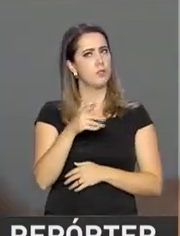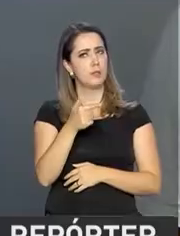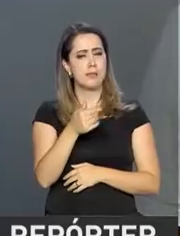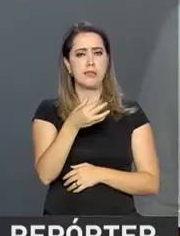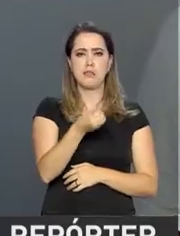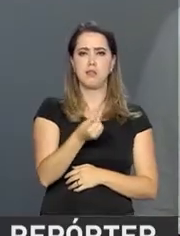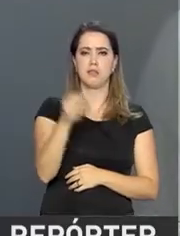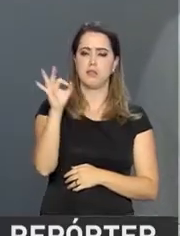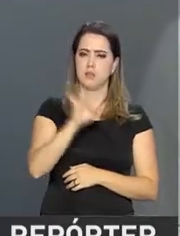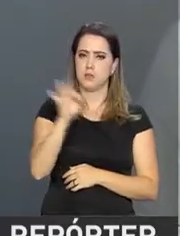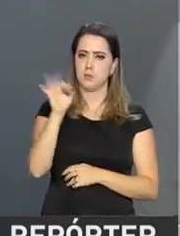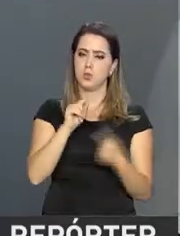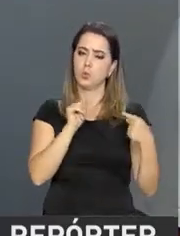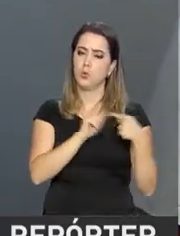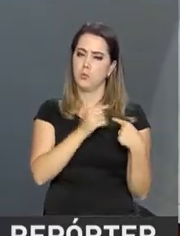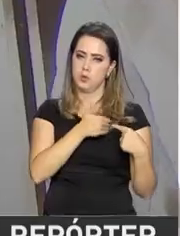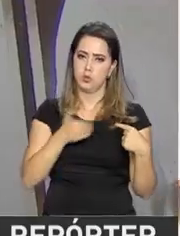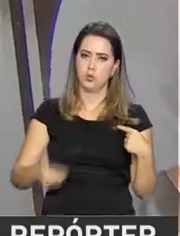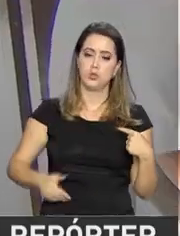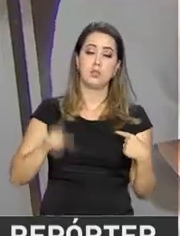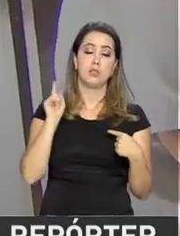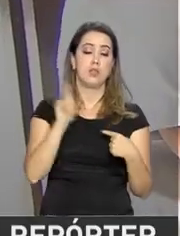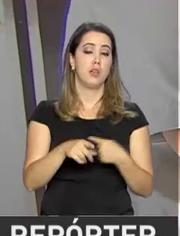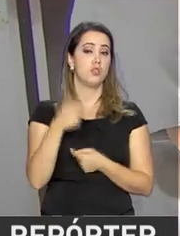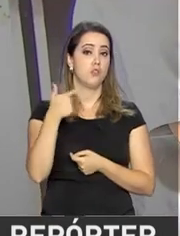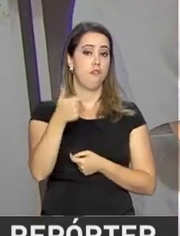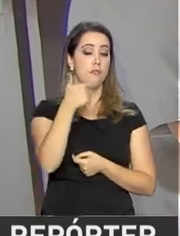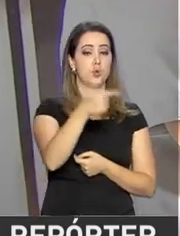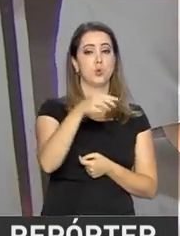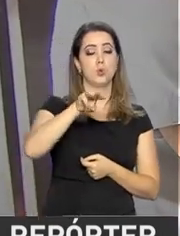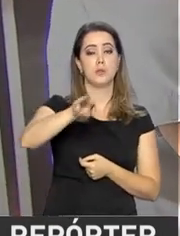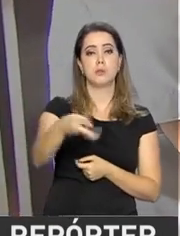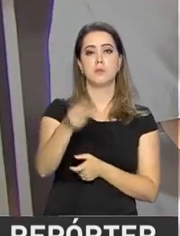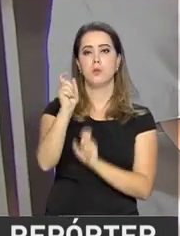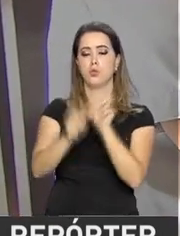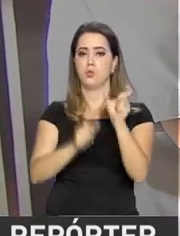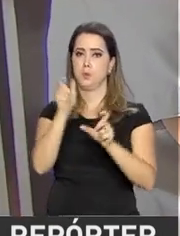76% da meta do governo, que é de 22 milhões e 500 mil brasileiros.